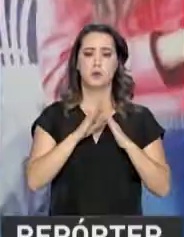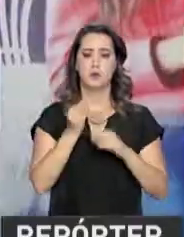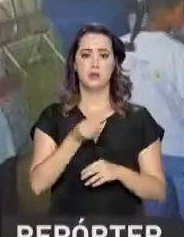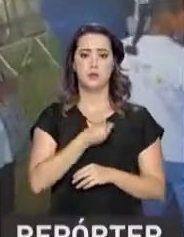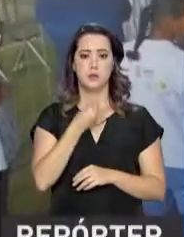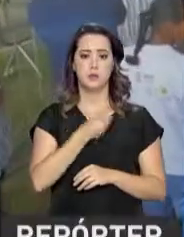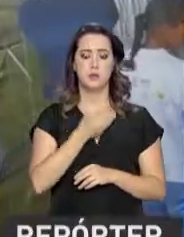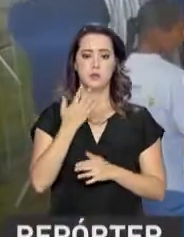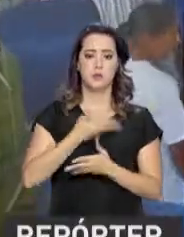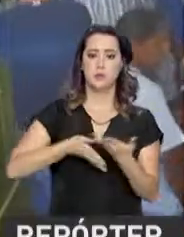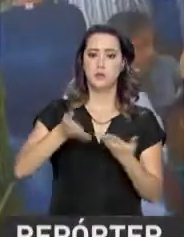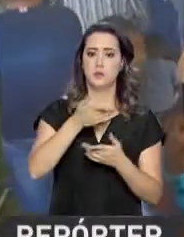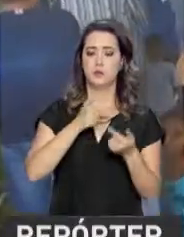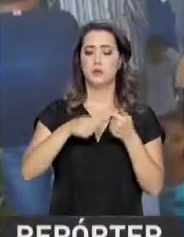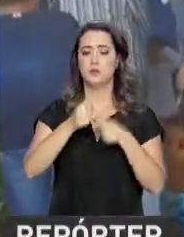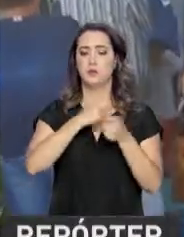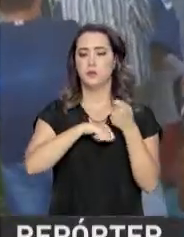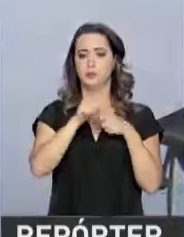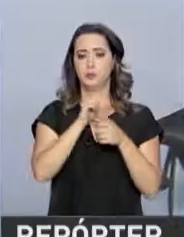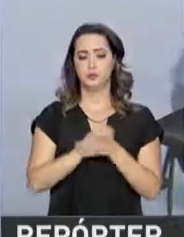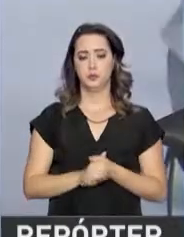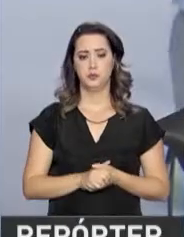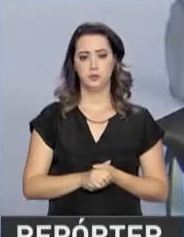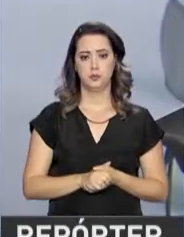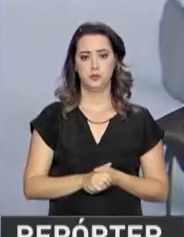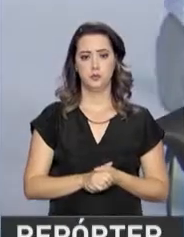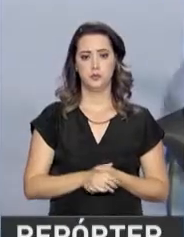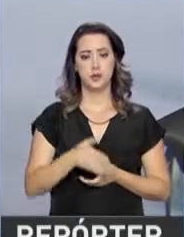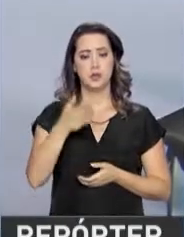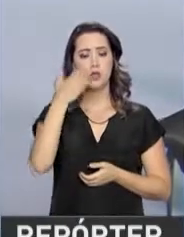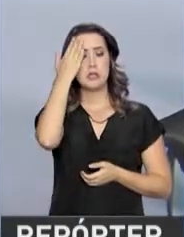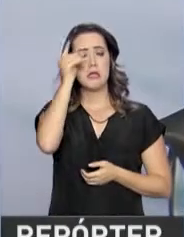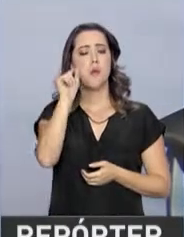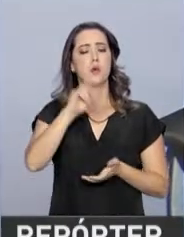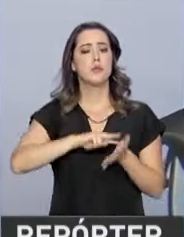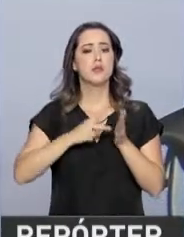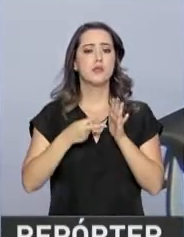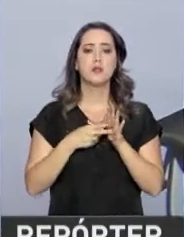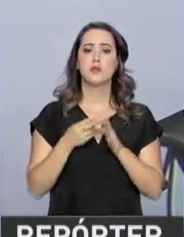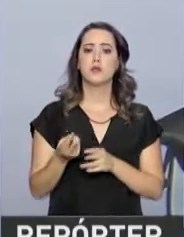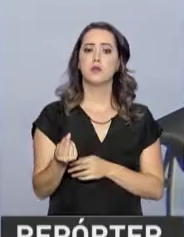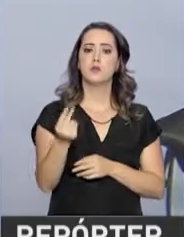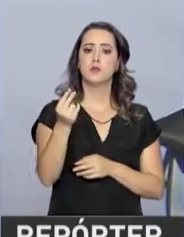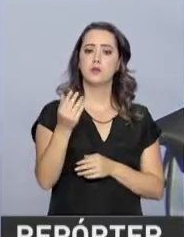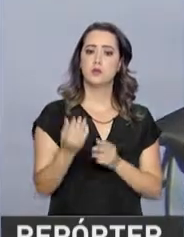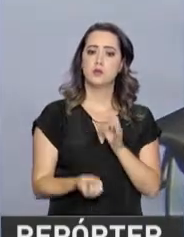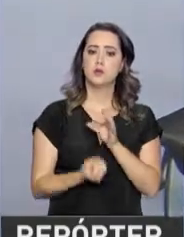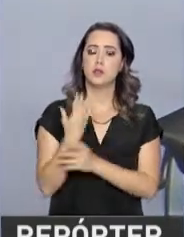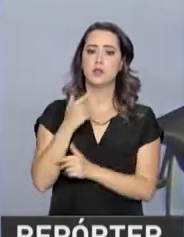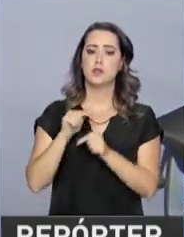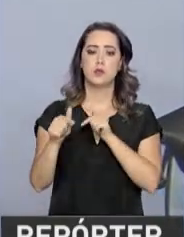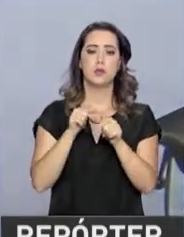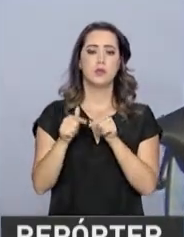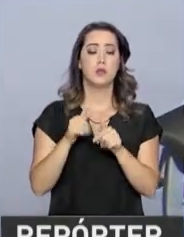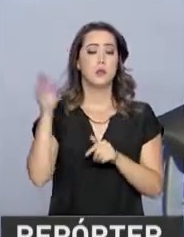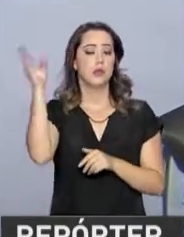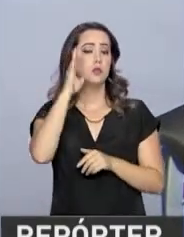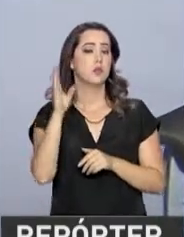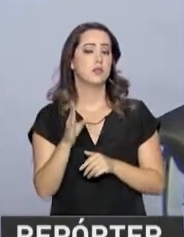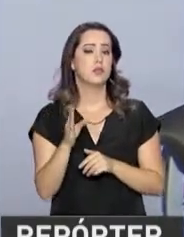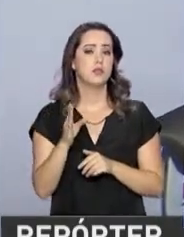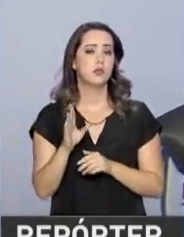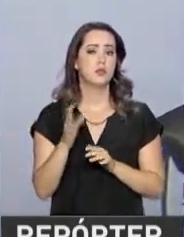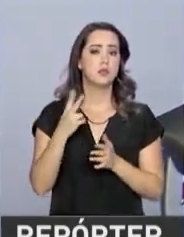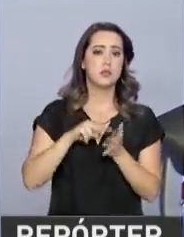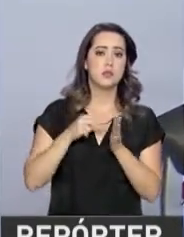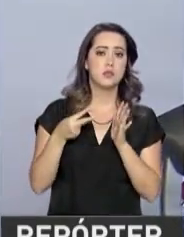Vida movimenta a atividade econômica. Sabe quanto representa isso, meus amigos? De emprego no país, representa